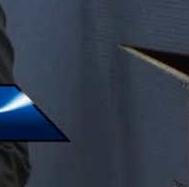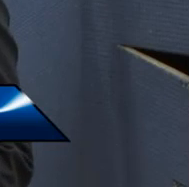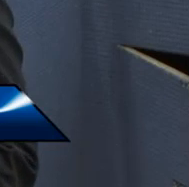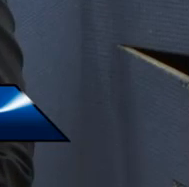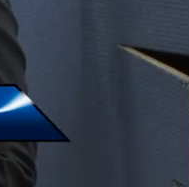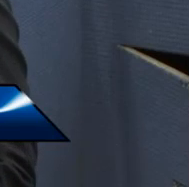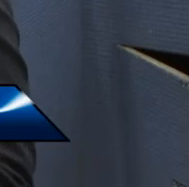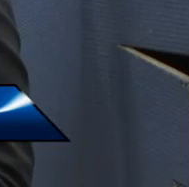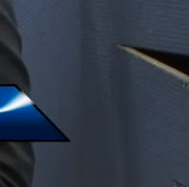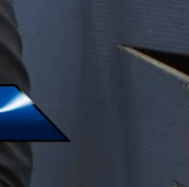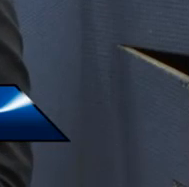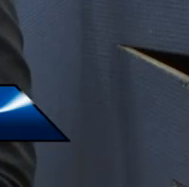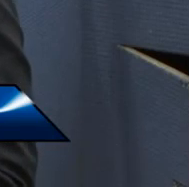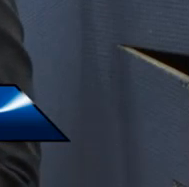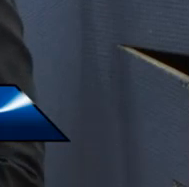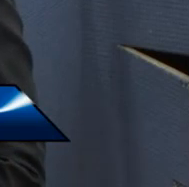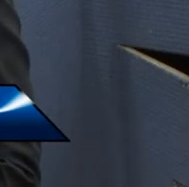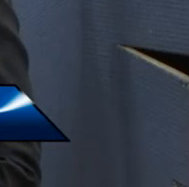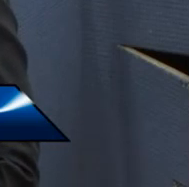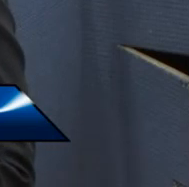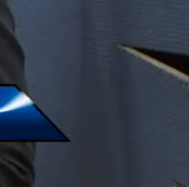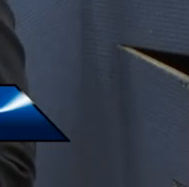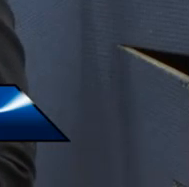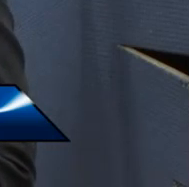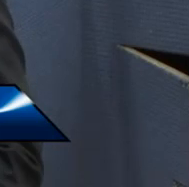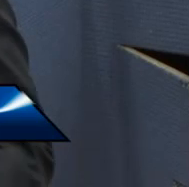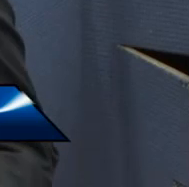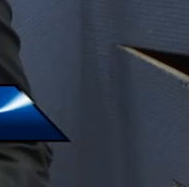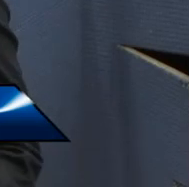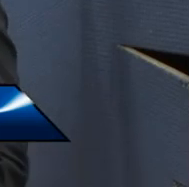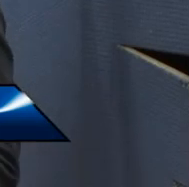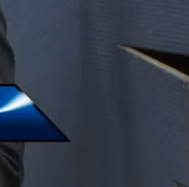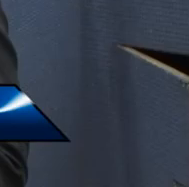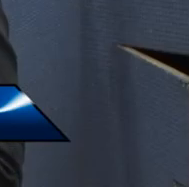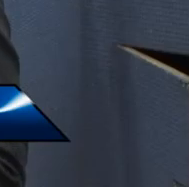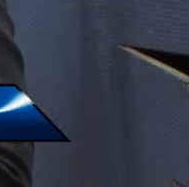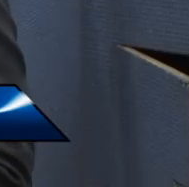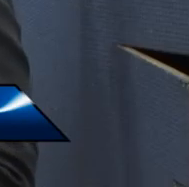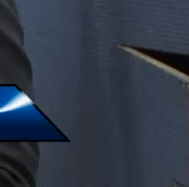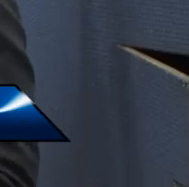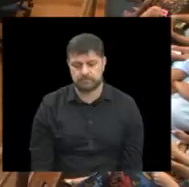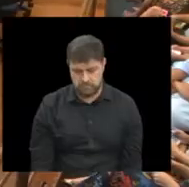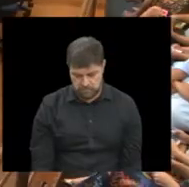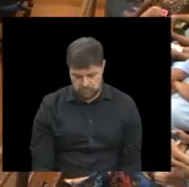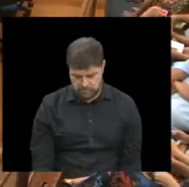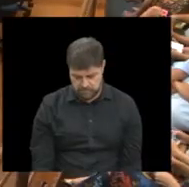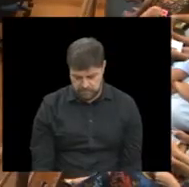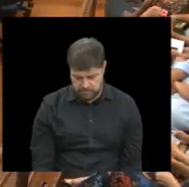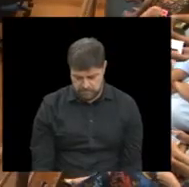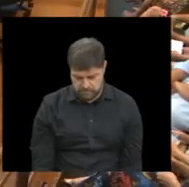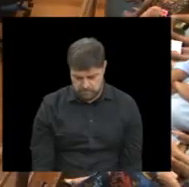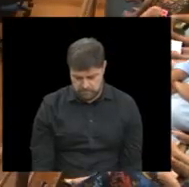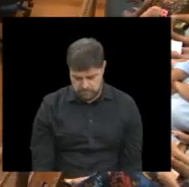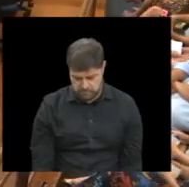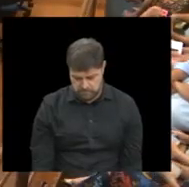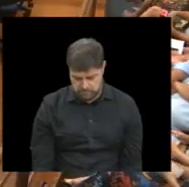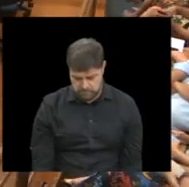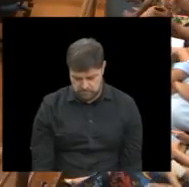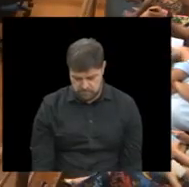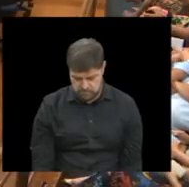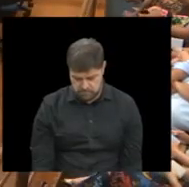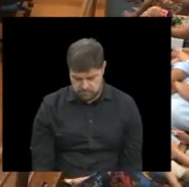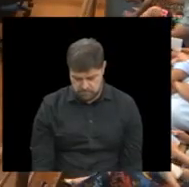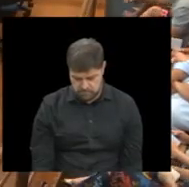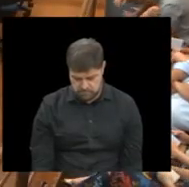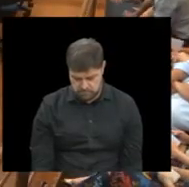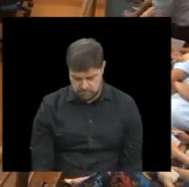torcemos para que realmente a cidade venha arrecadar esse valor, mesmo diante de um período de crise que nós vivemos. O principal ponto que gerou discussão em